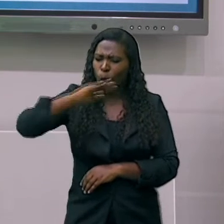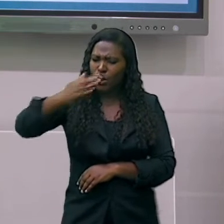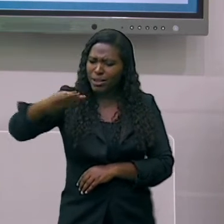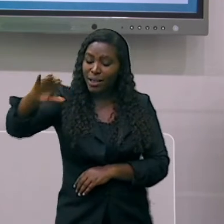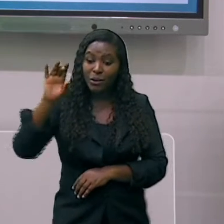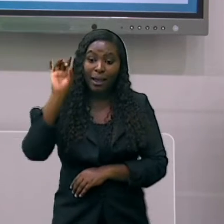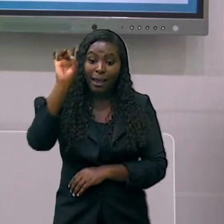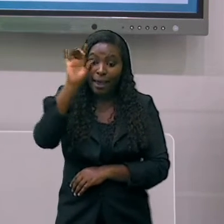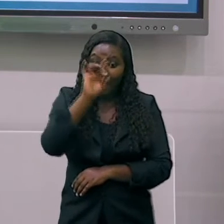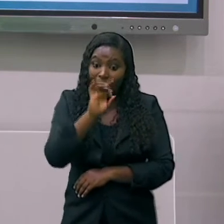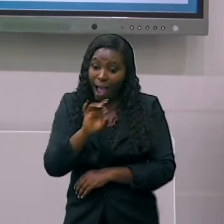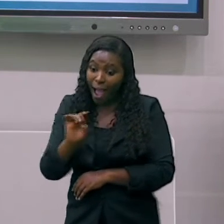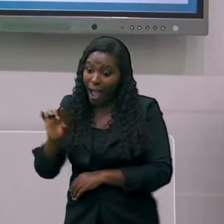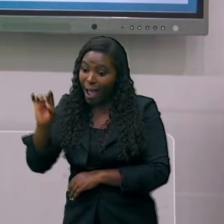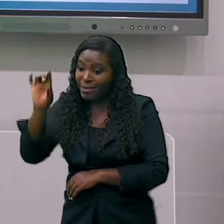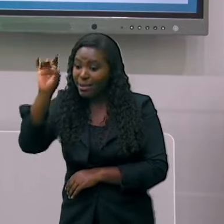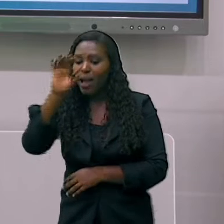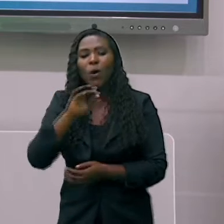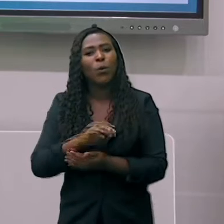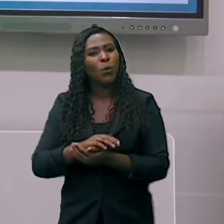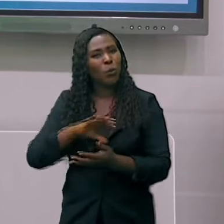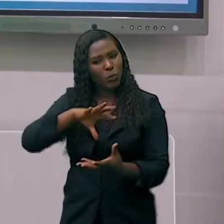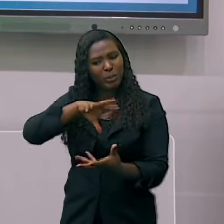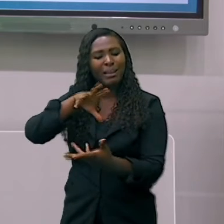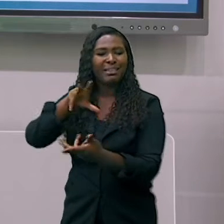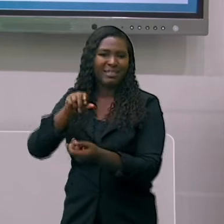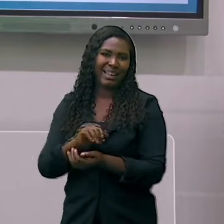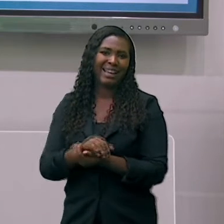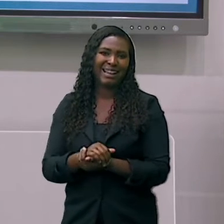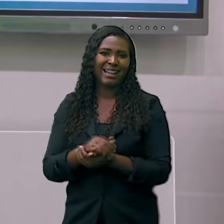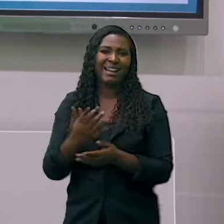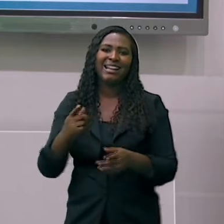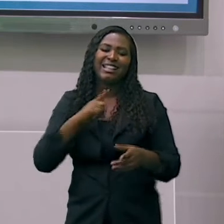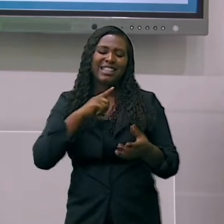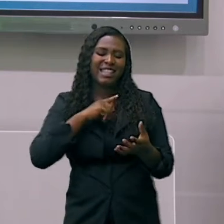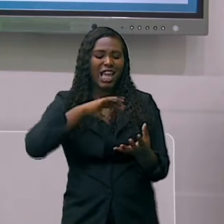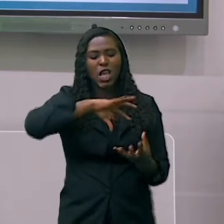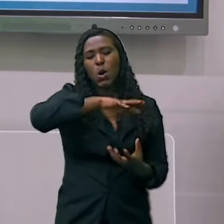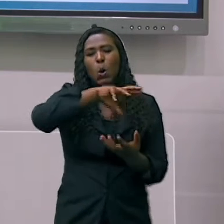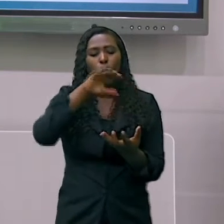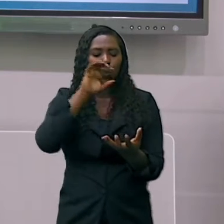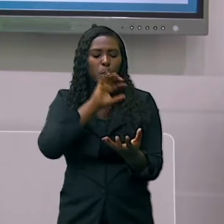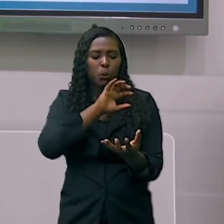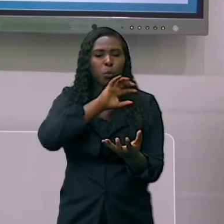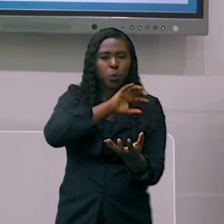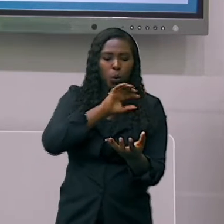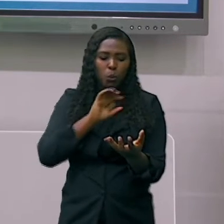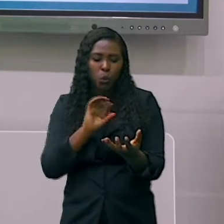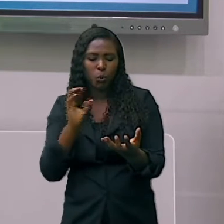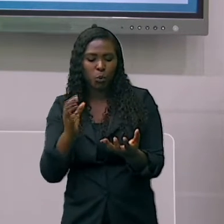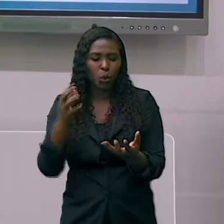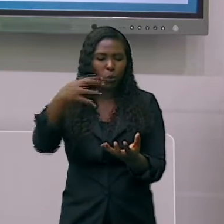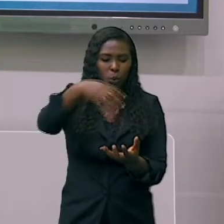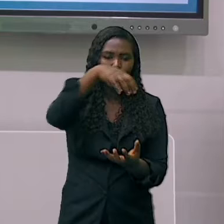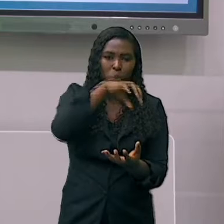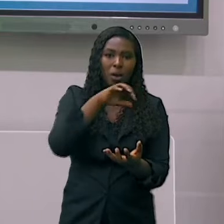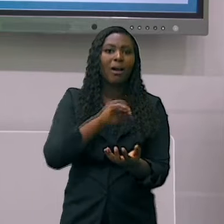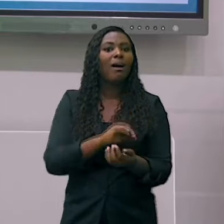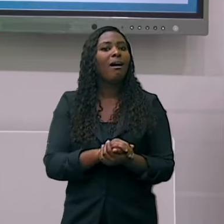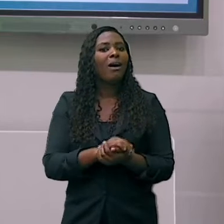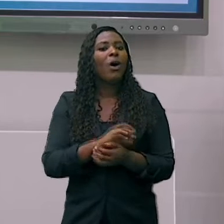destacar os aspectos que envolvem os oceanos Atlântico, Pacífico e Índico.